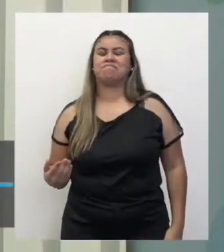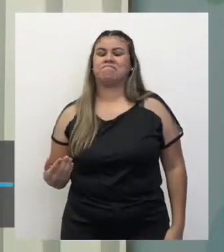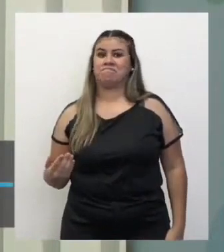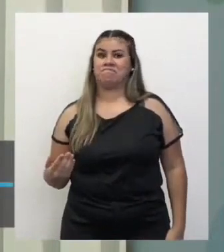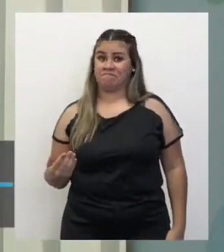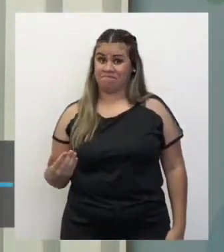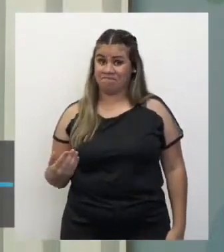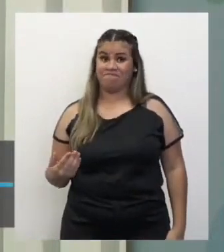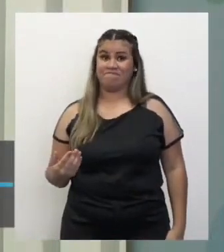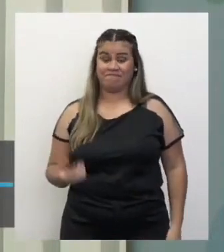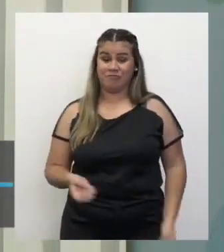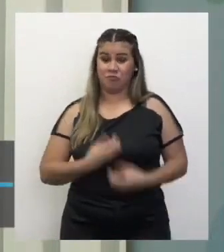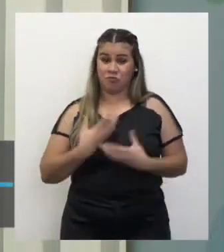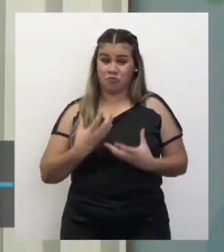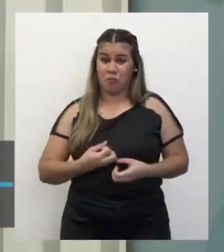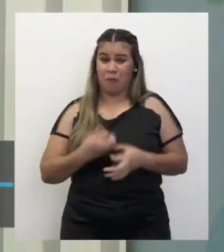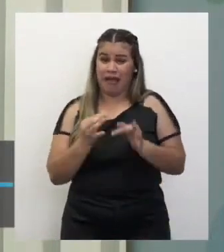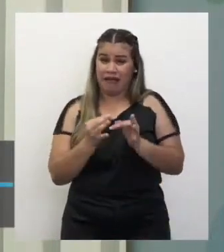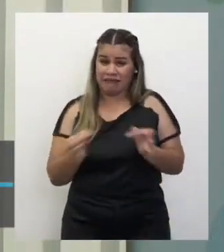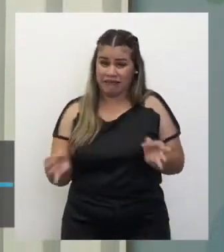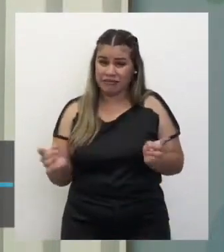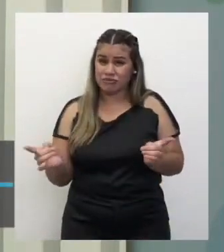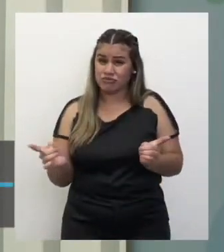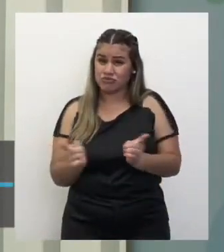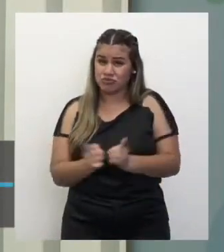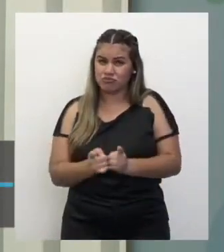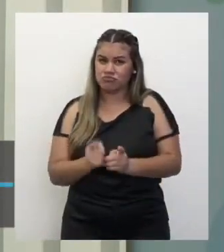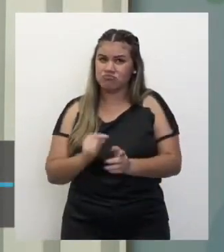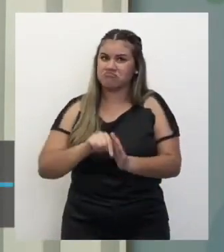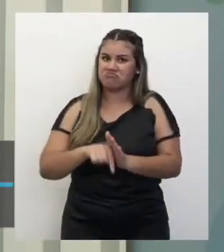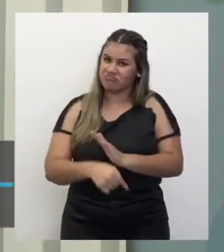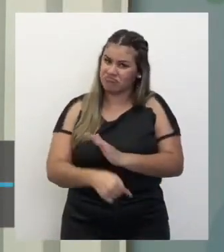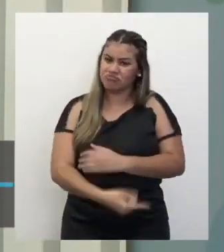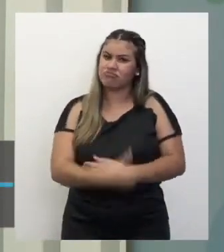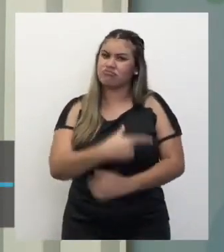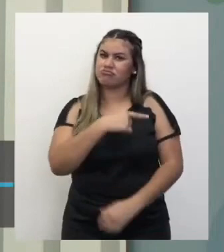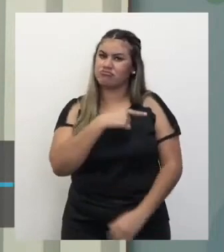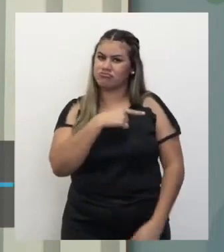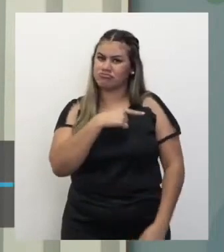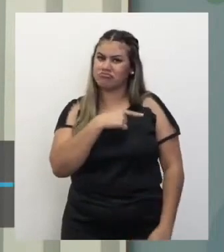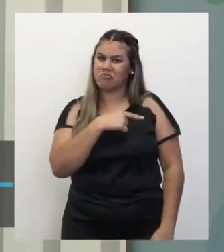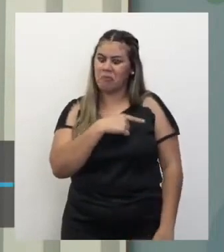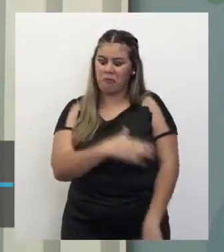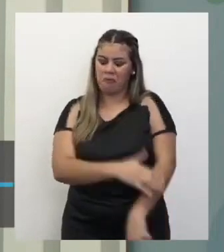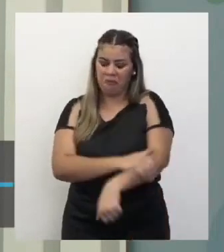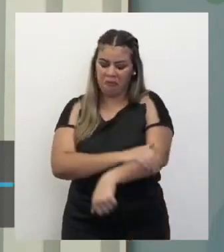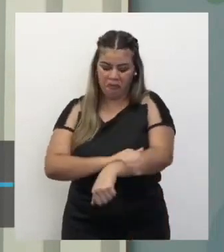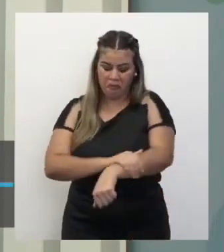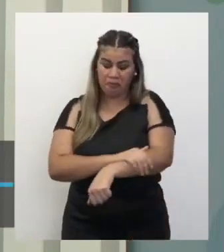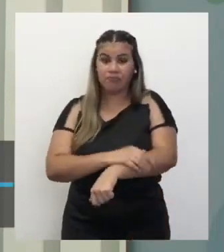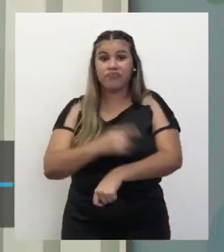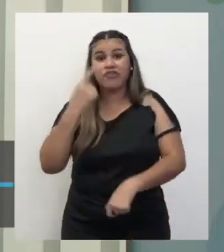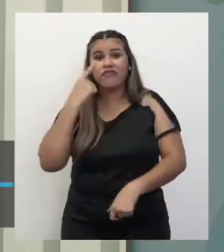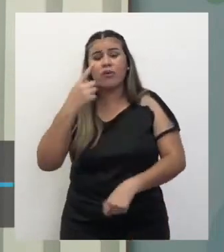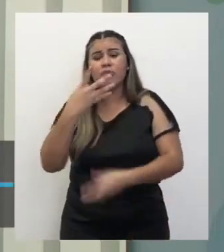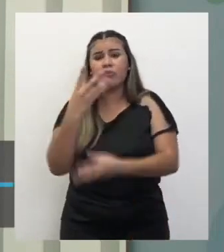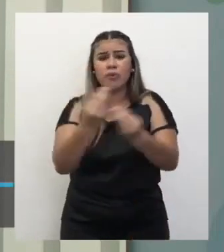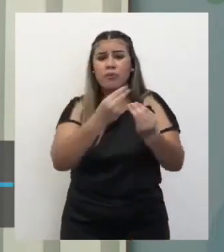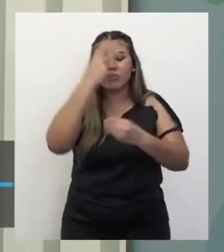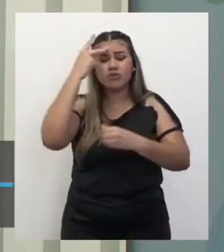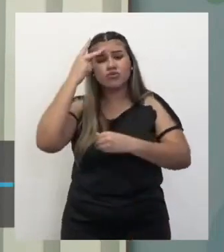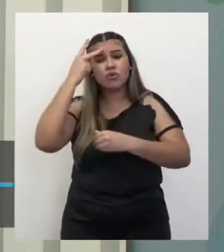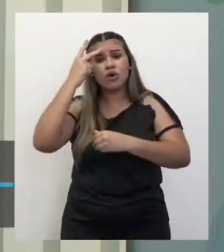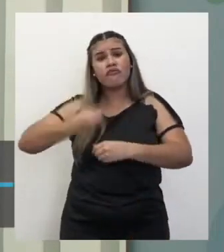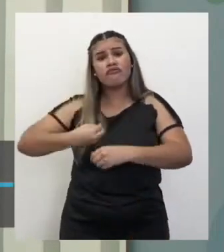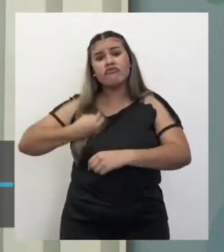e pesado. Olha, quando a gente pensa numa situação em que várias pessoas, milhares de pessoas estão vivendo na rua, isso daria uma